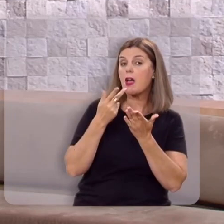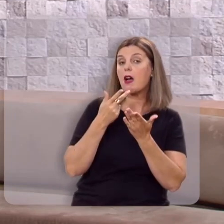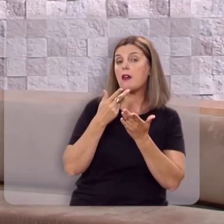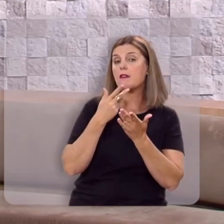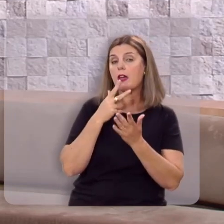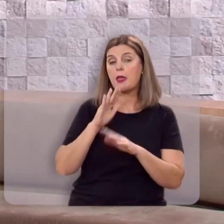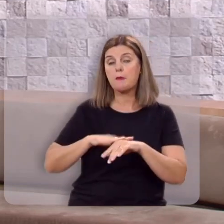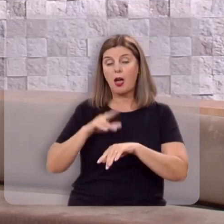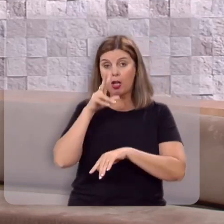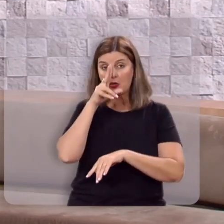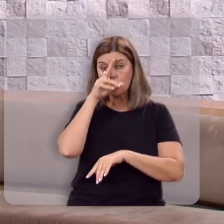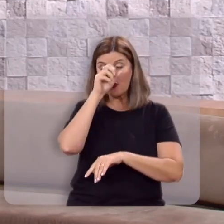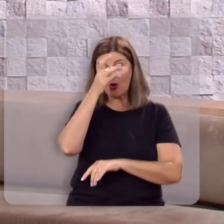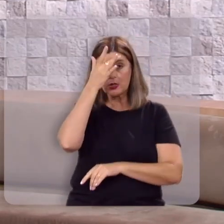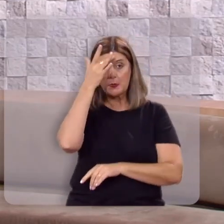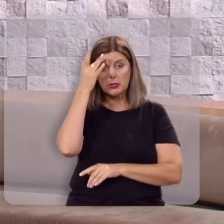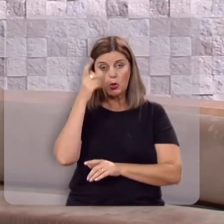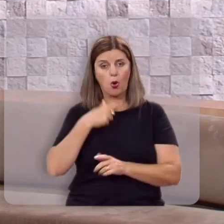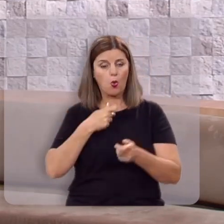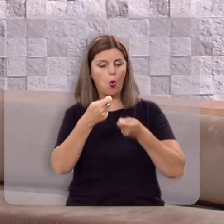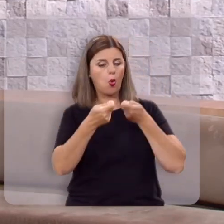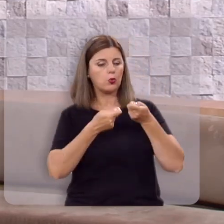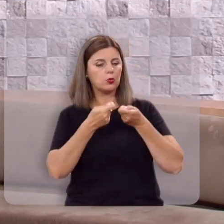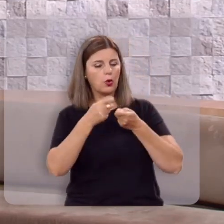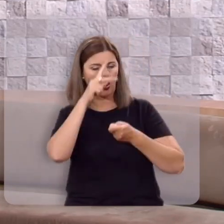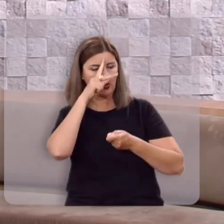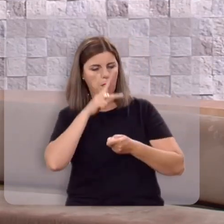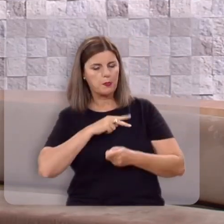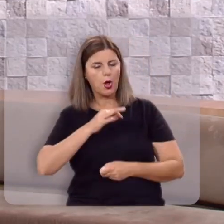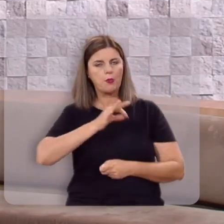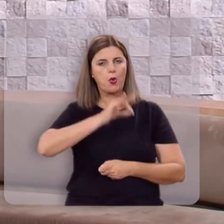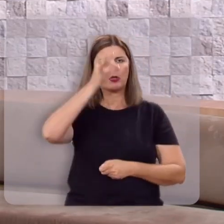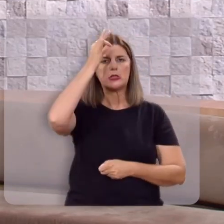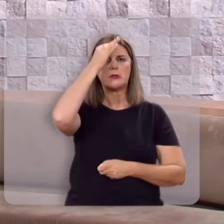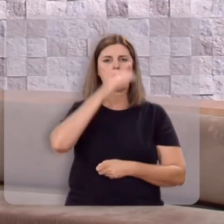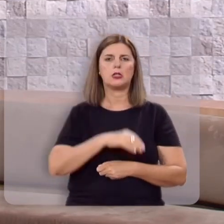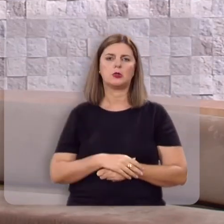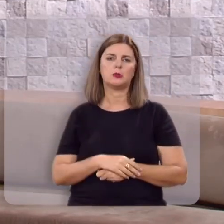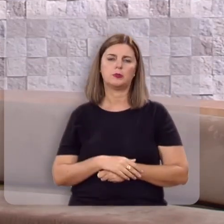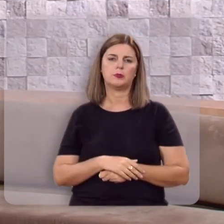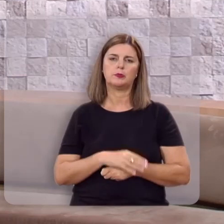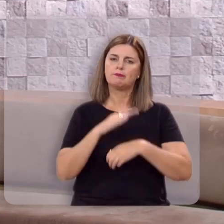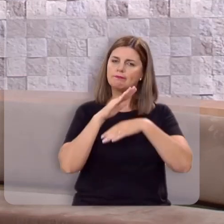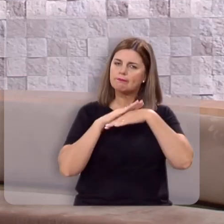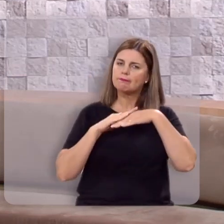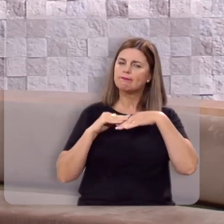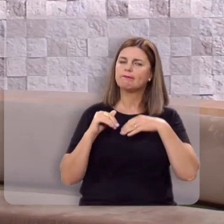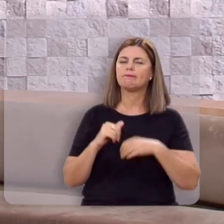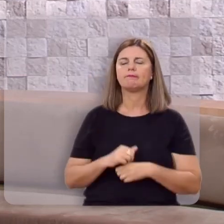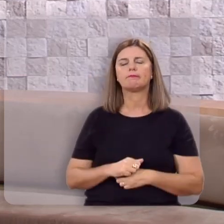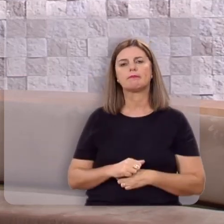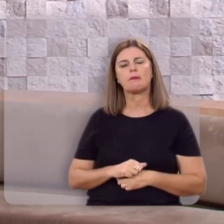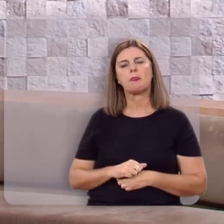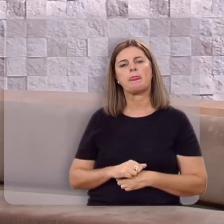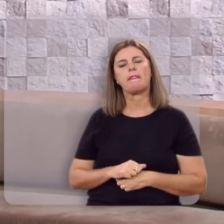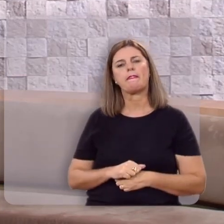seu próprio ânimo, o seu próprio espírito, do que aquele que conquista uma cidade. Domínio próprio,